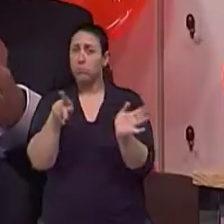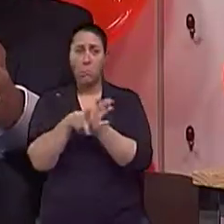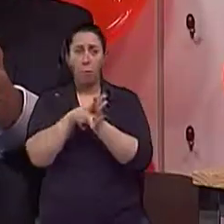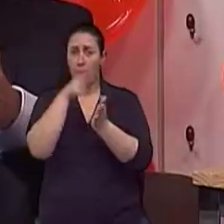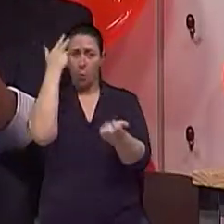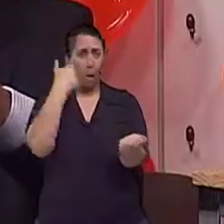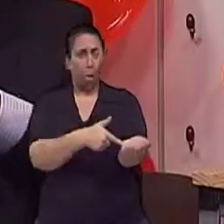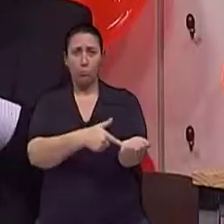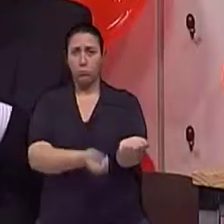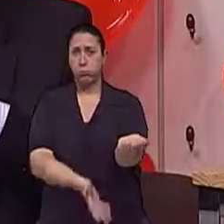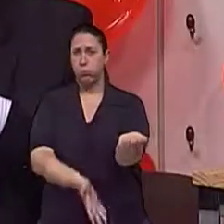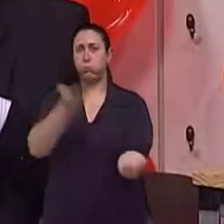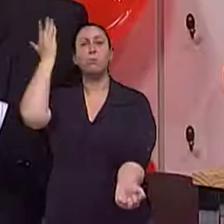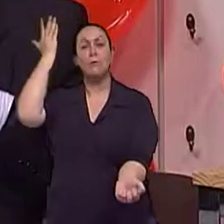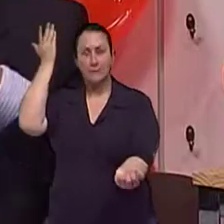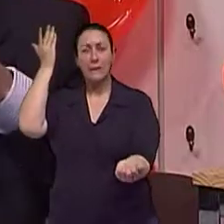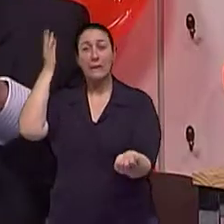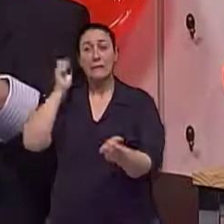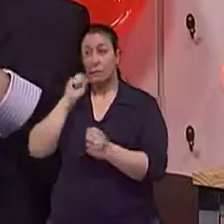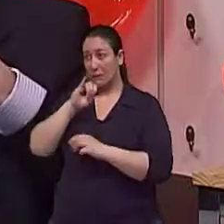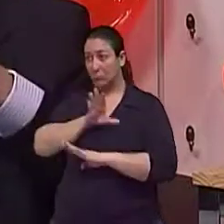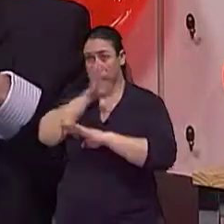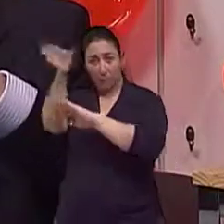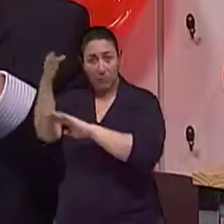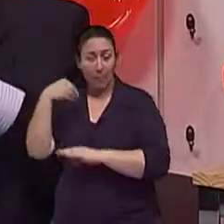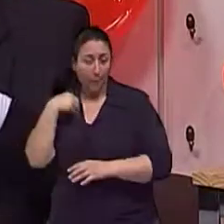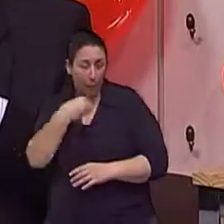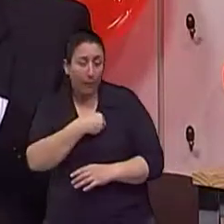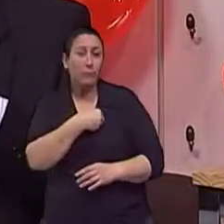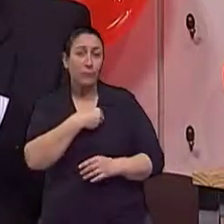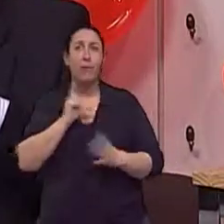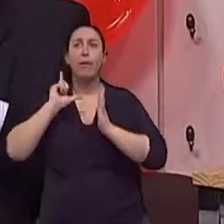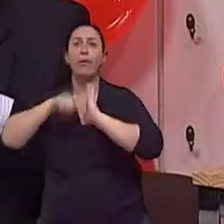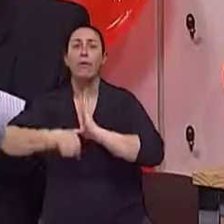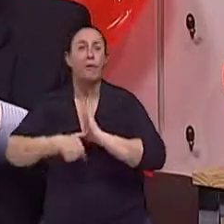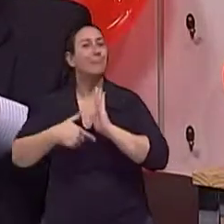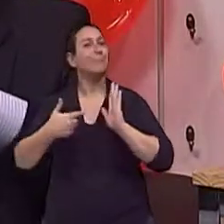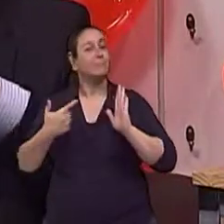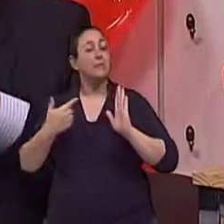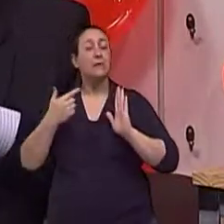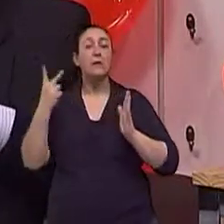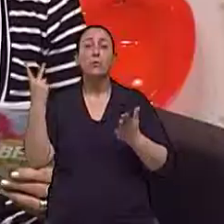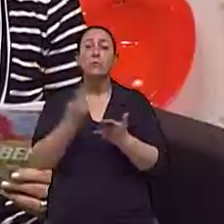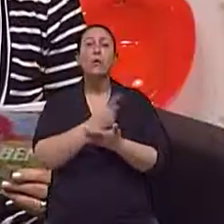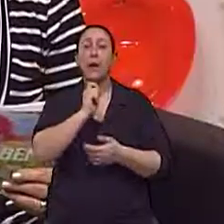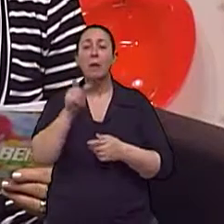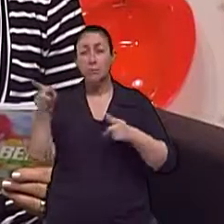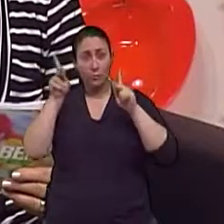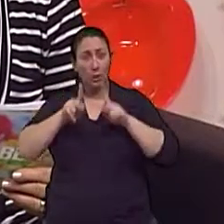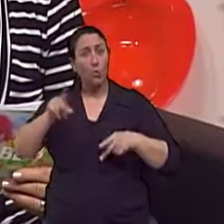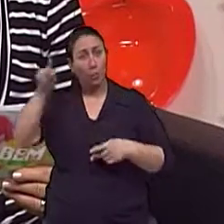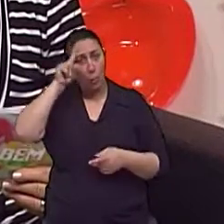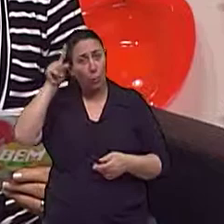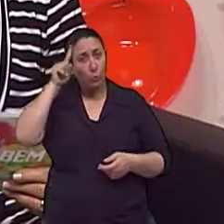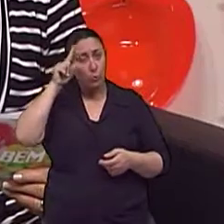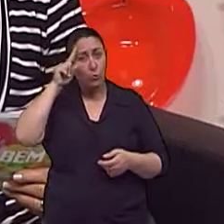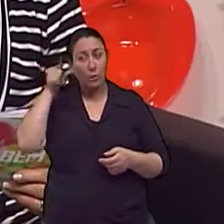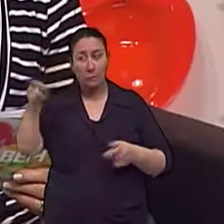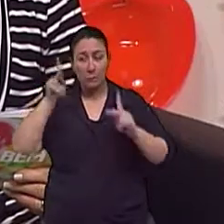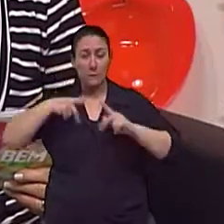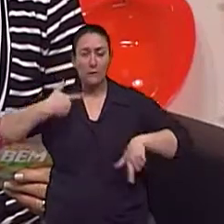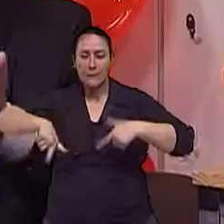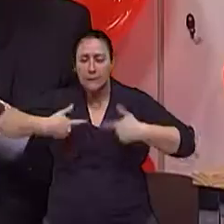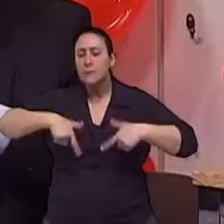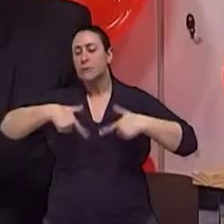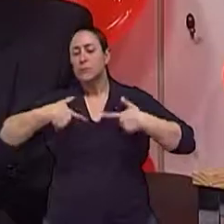é assintomática então se essa pessoa vai fazer um controle da pressão diária provavelmente essa pressão vai se manter mais alta